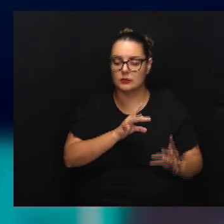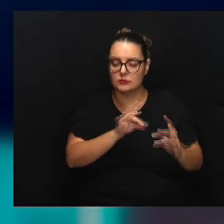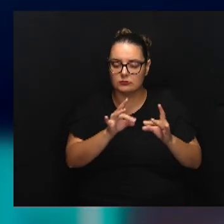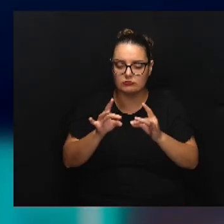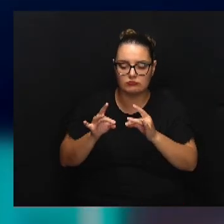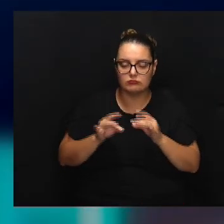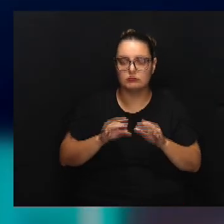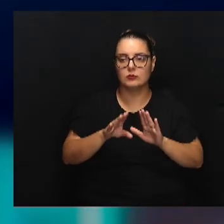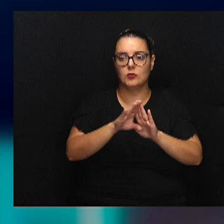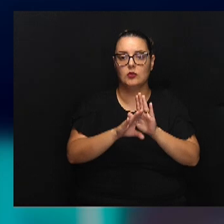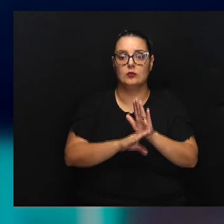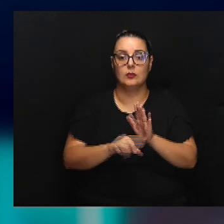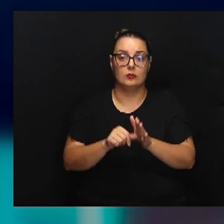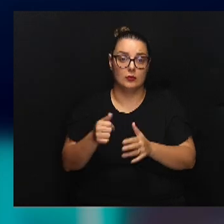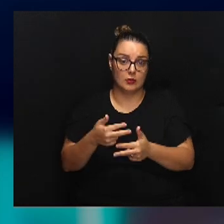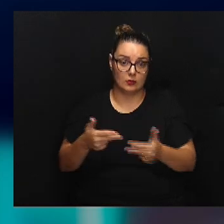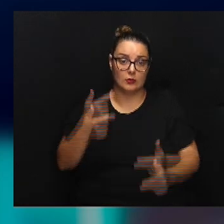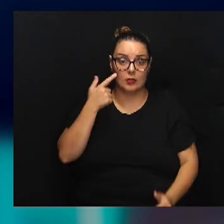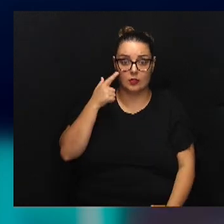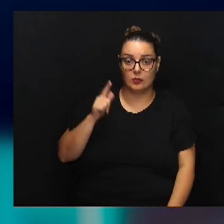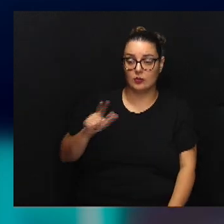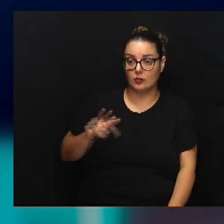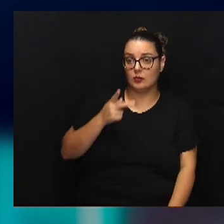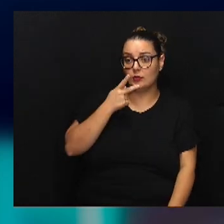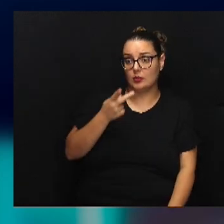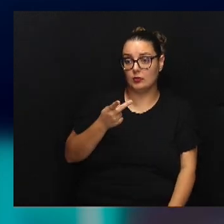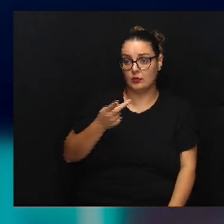programa, a primeira coisa, obviamente, que você fala de